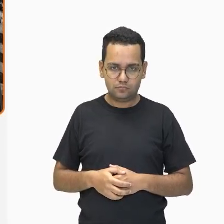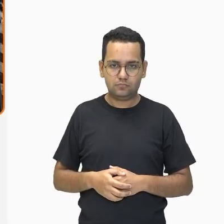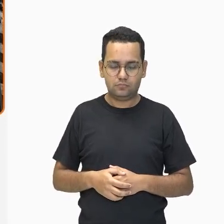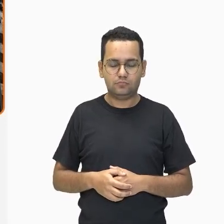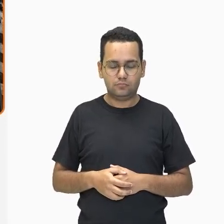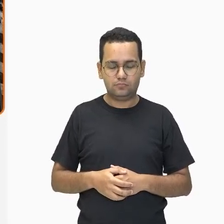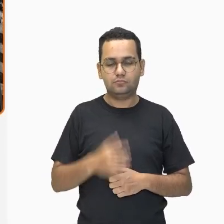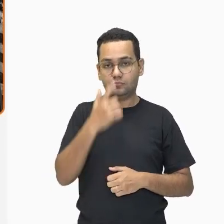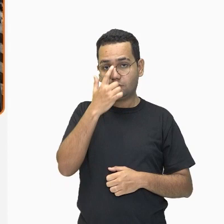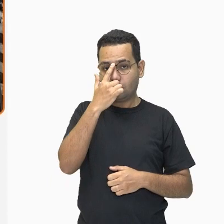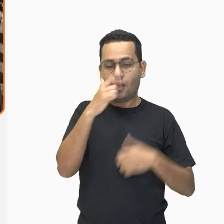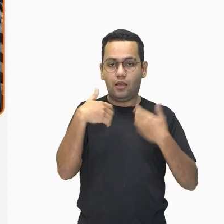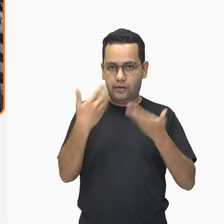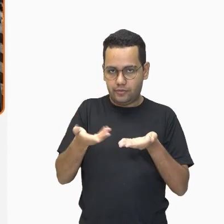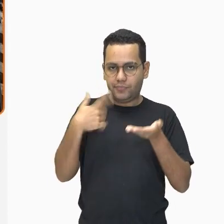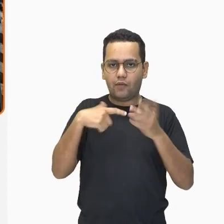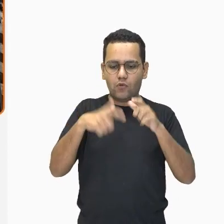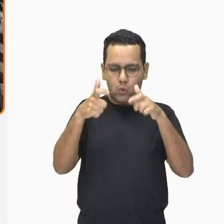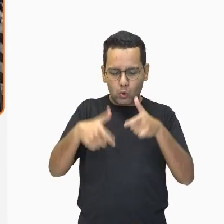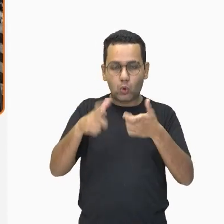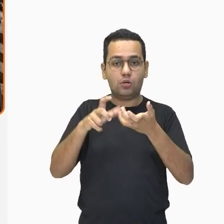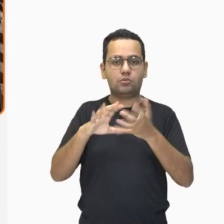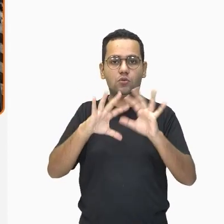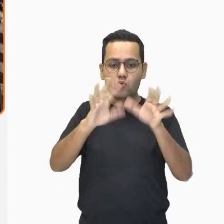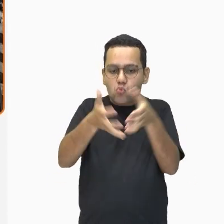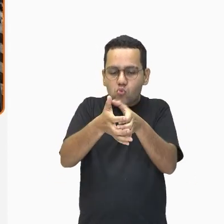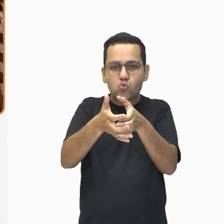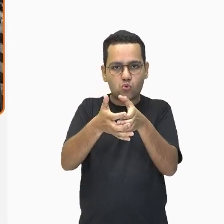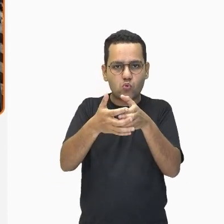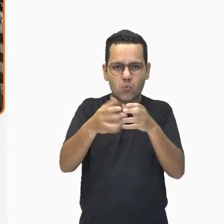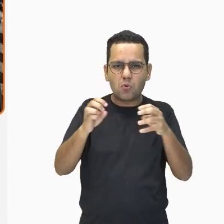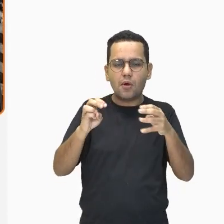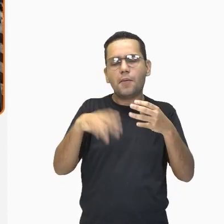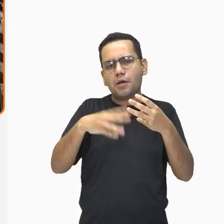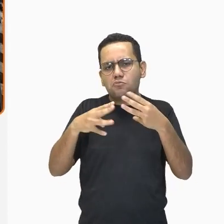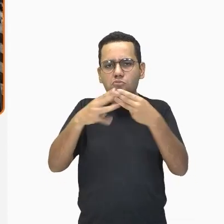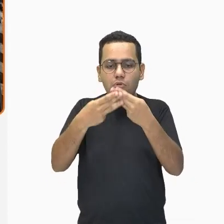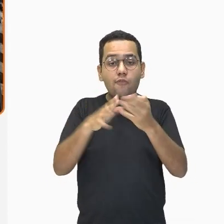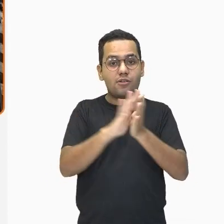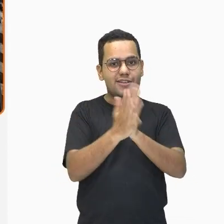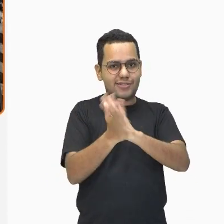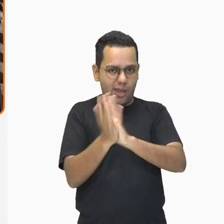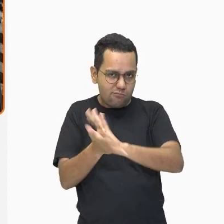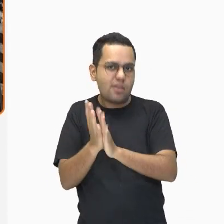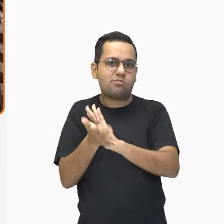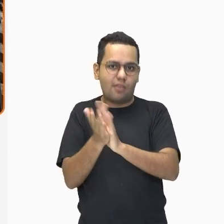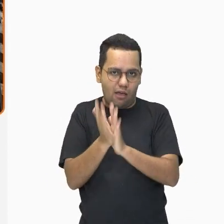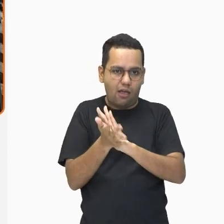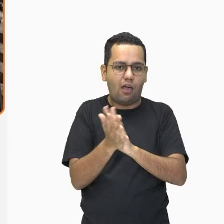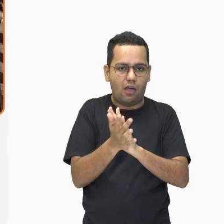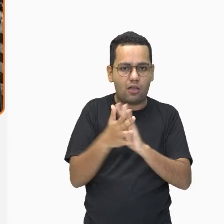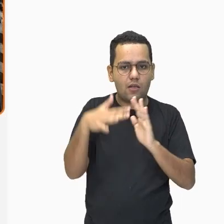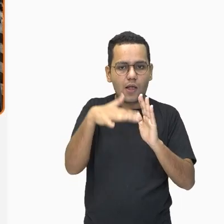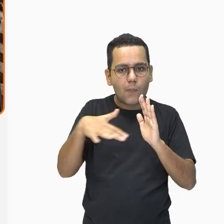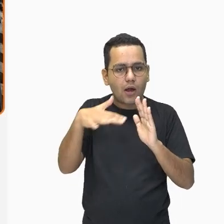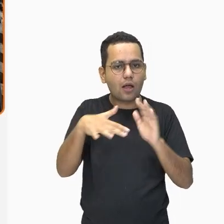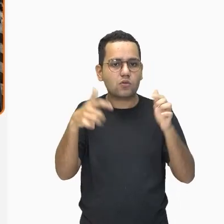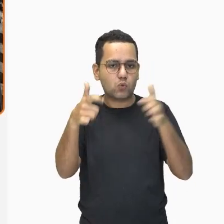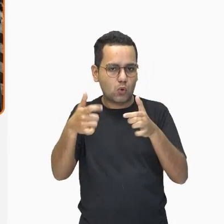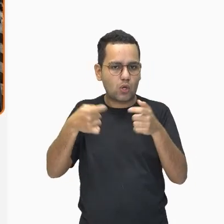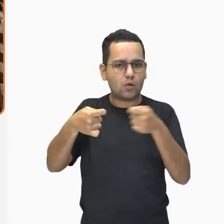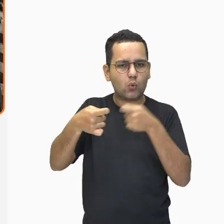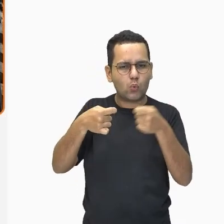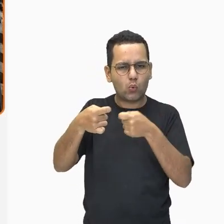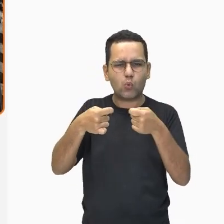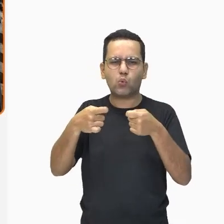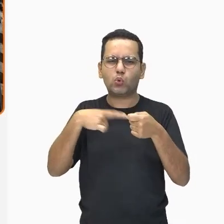judeus em todas as regiões da Europa dominada pelos alemães, nos campos de concentração empreendidos pelo